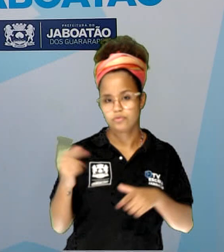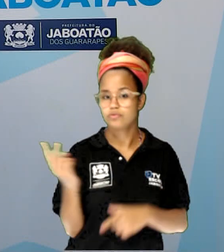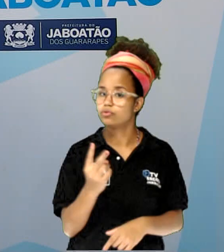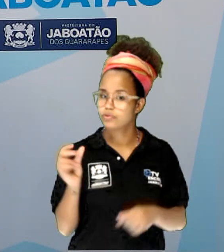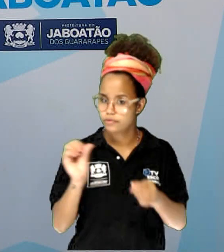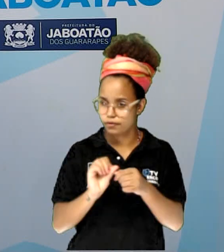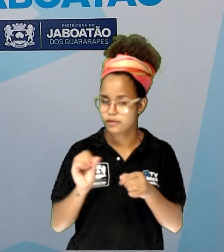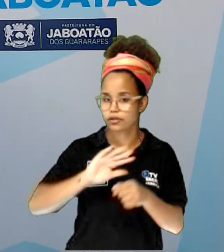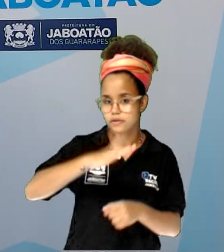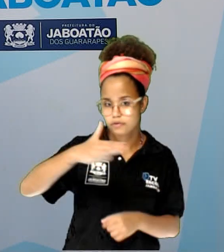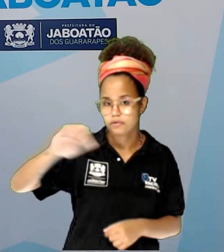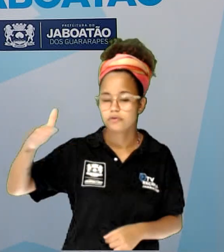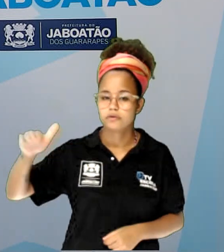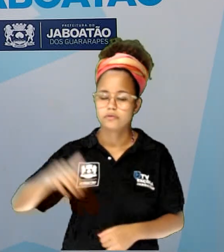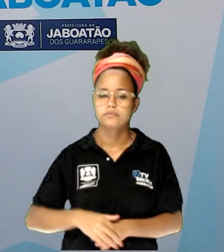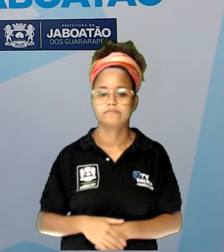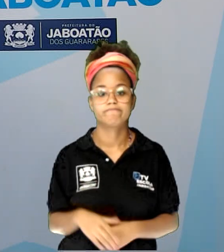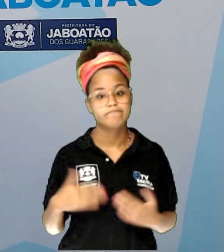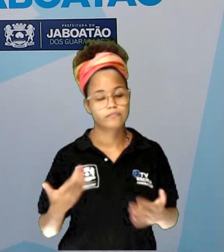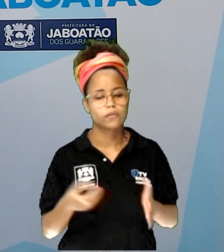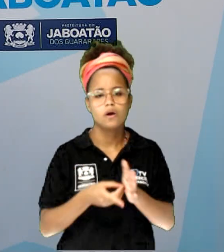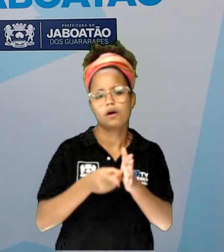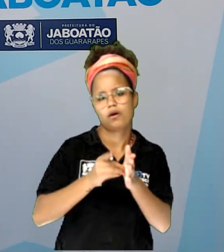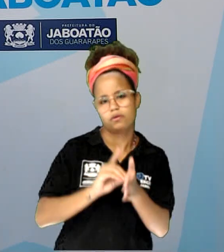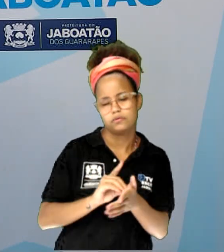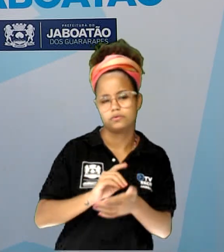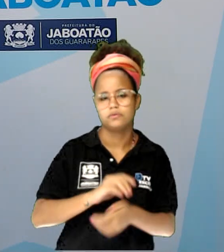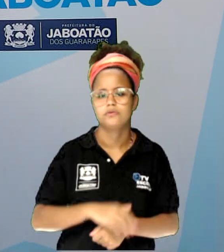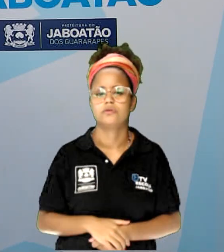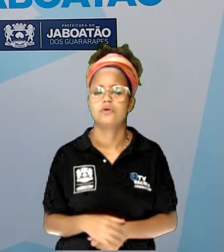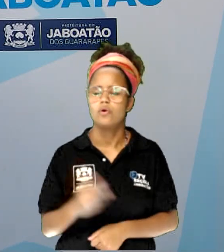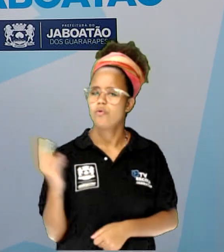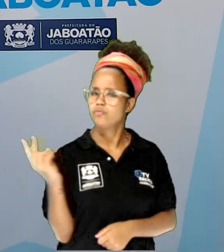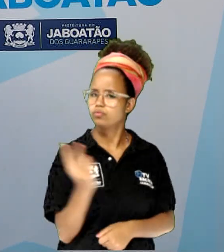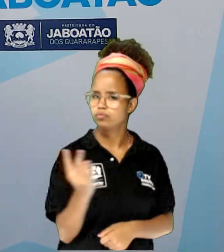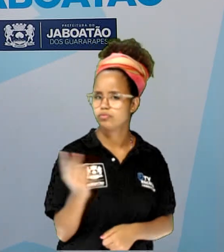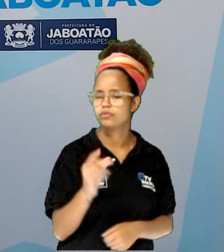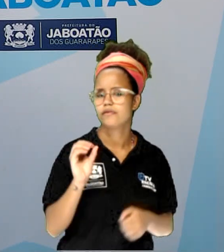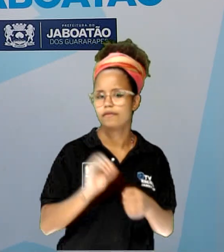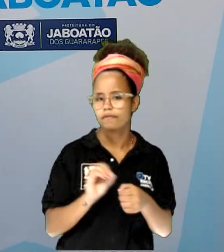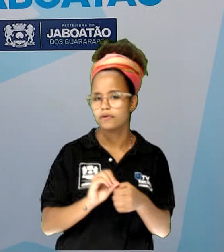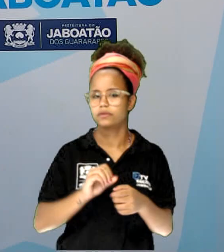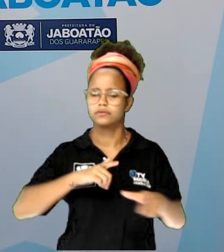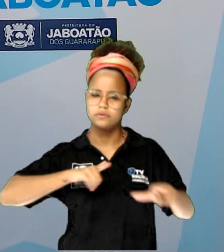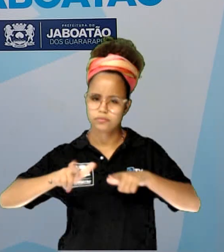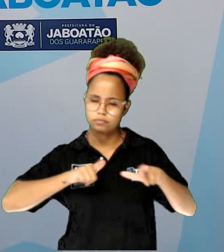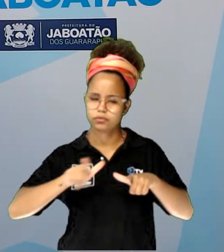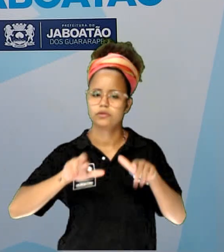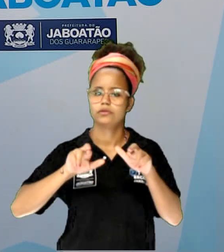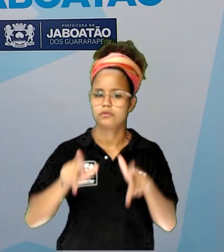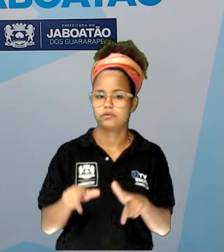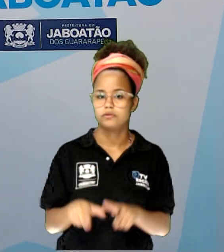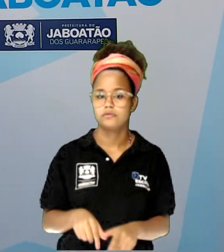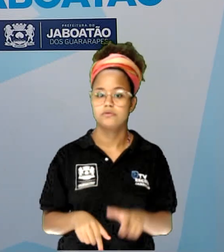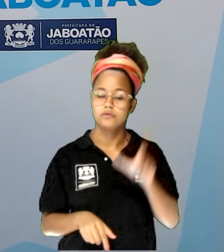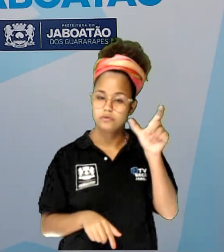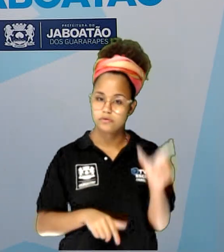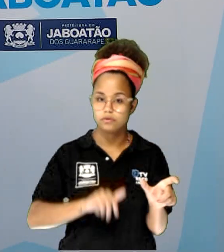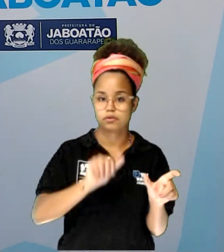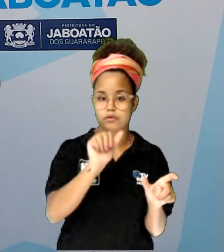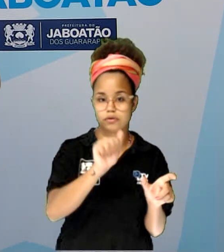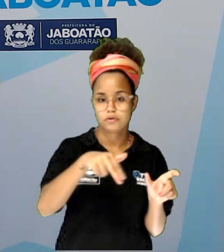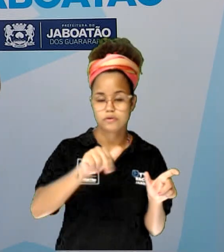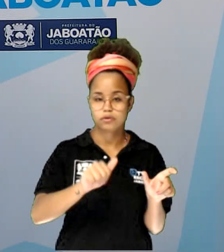nada, pessoal, a gente sabe que os dois exercem atividades diferentes. A Ana meio que era uma